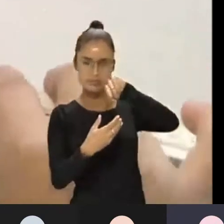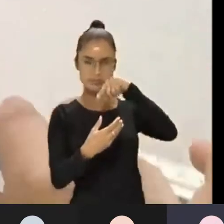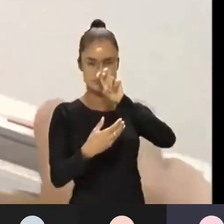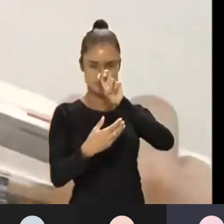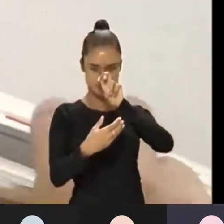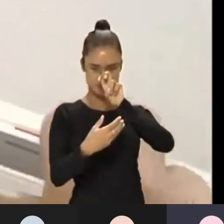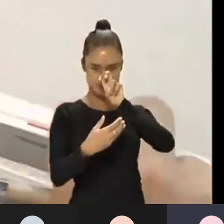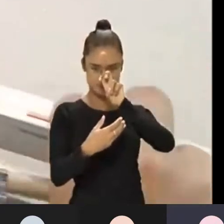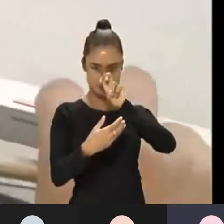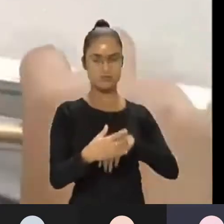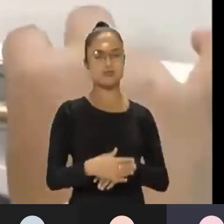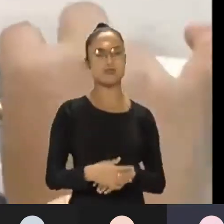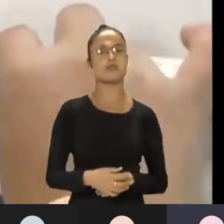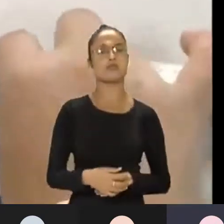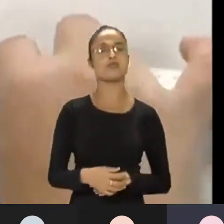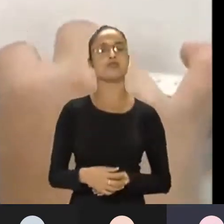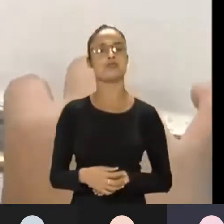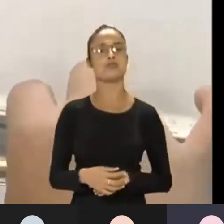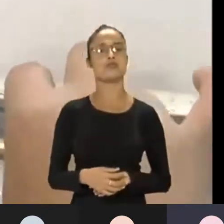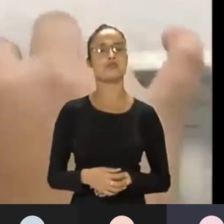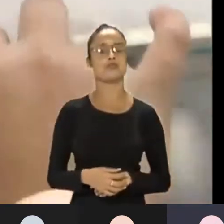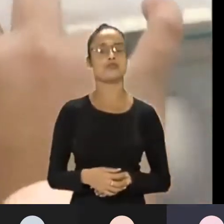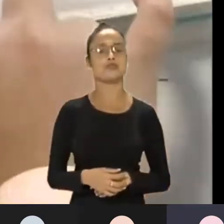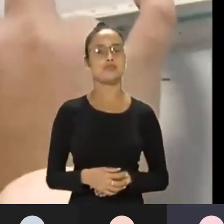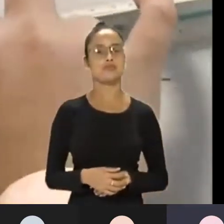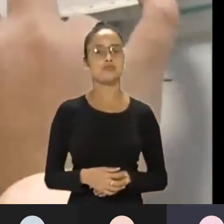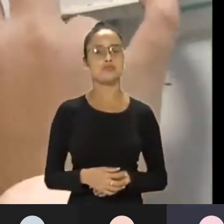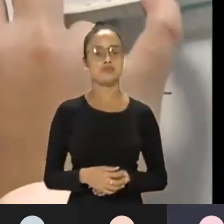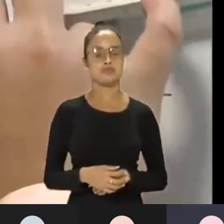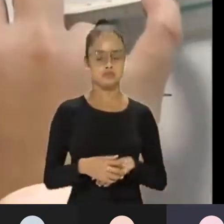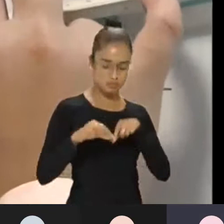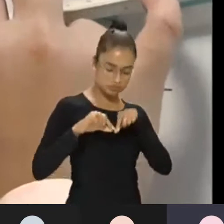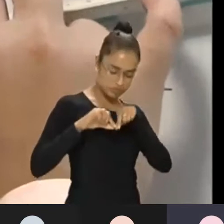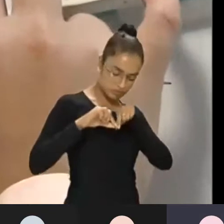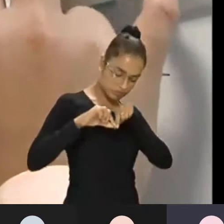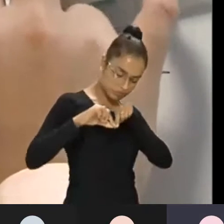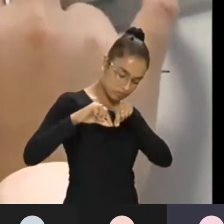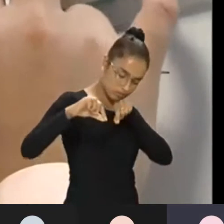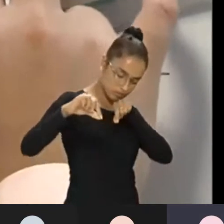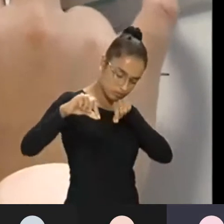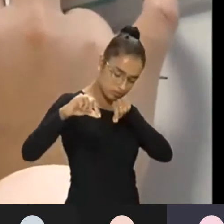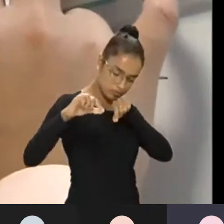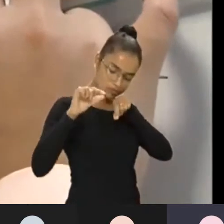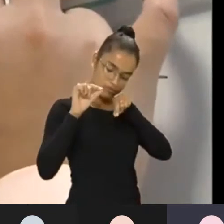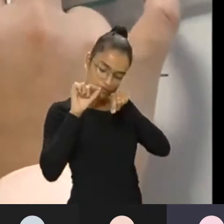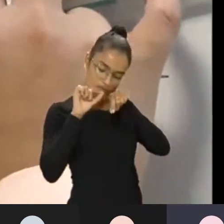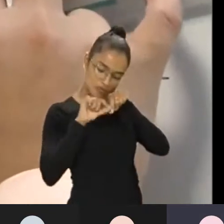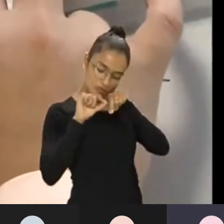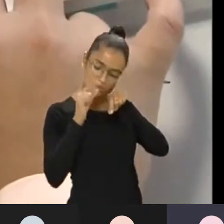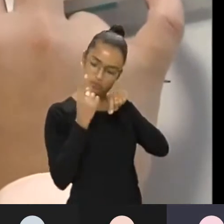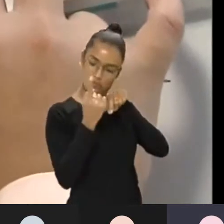vou lá no meu eixo e marco um ponto com essa unidade.